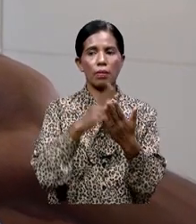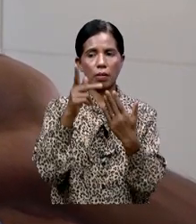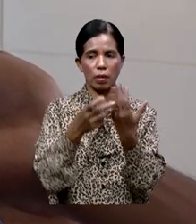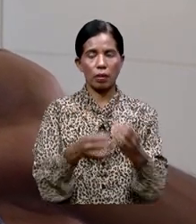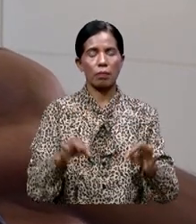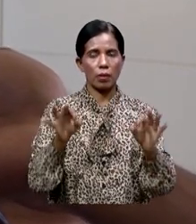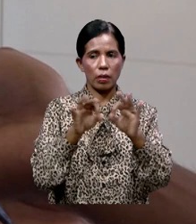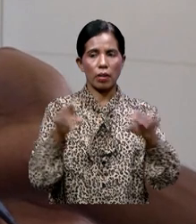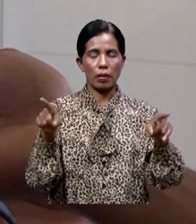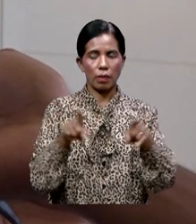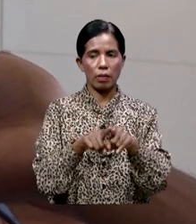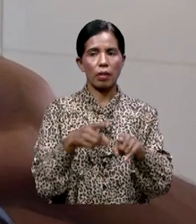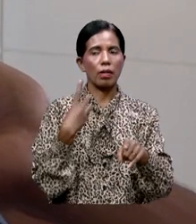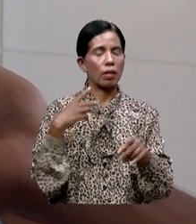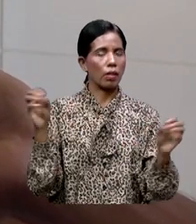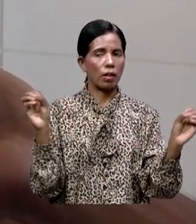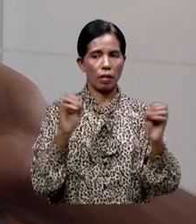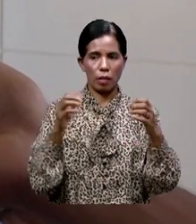prioridade de Hanesan, nomos lá ia